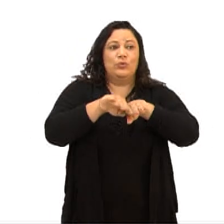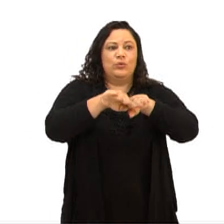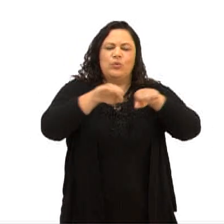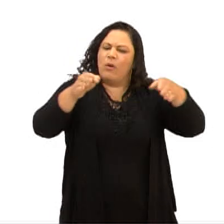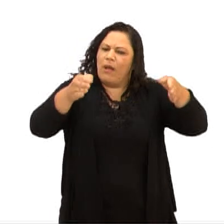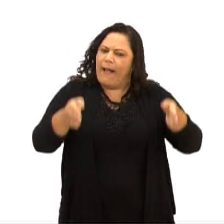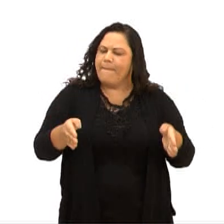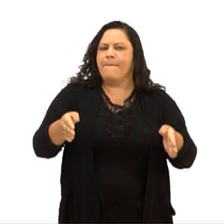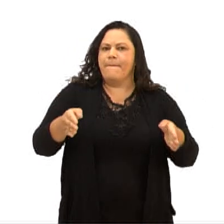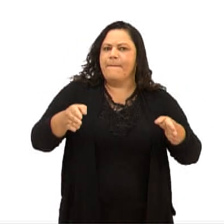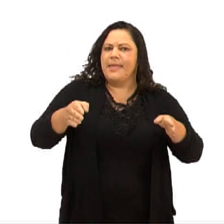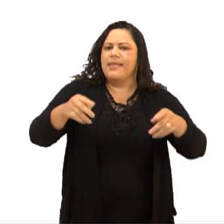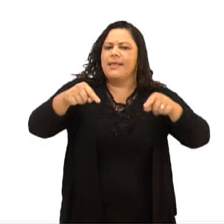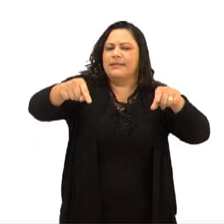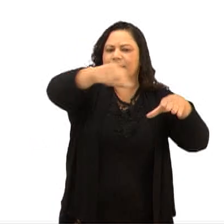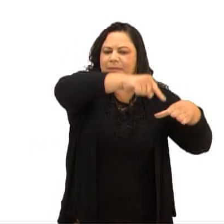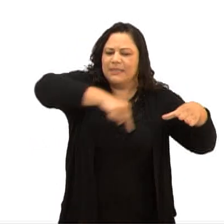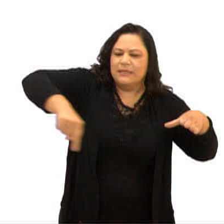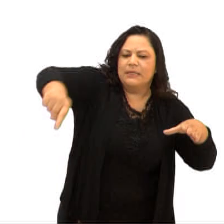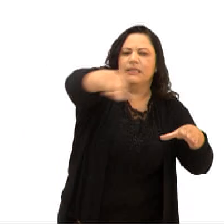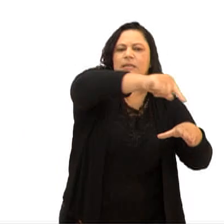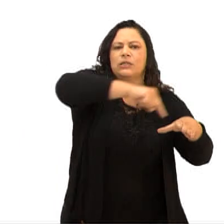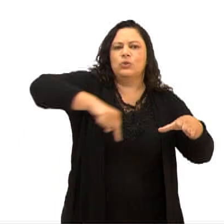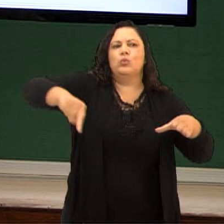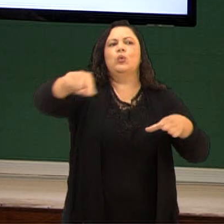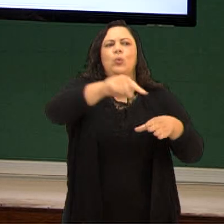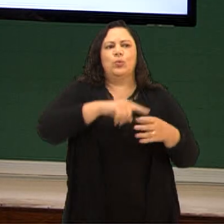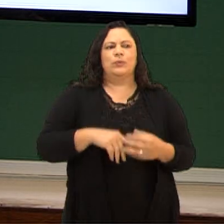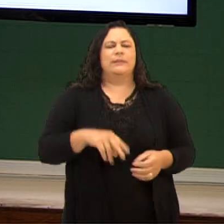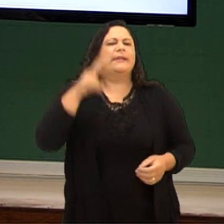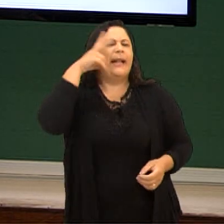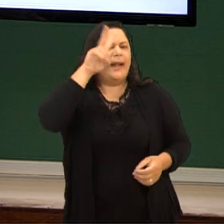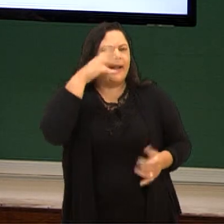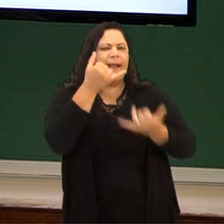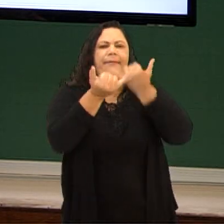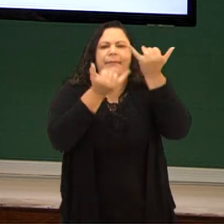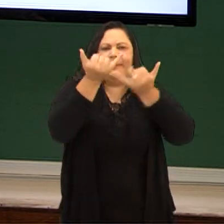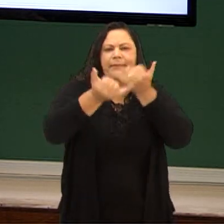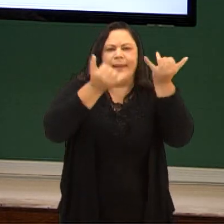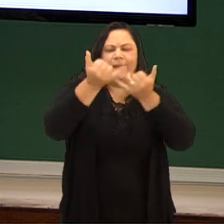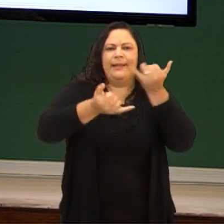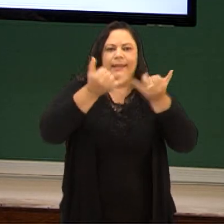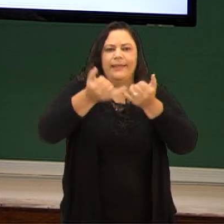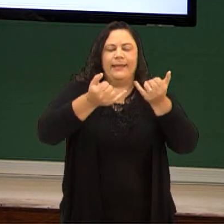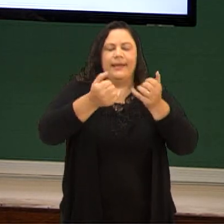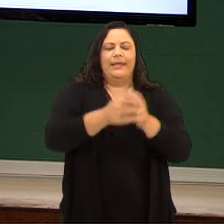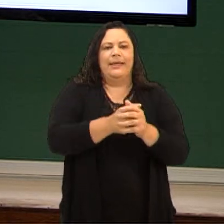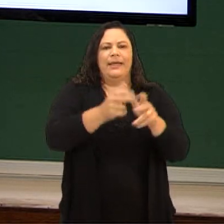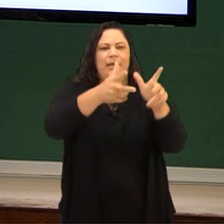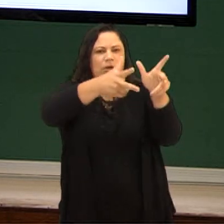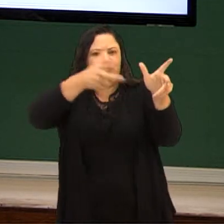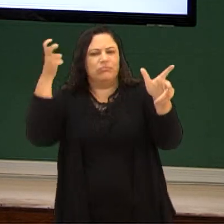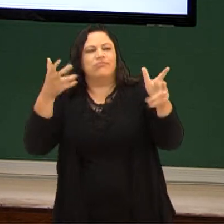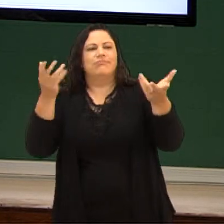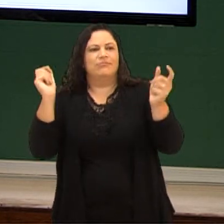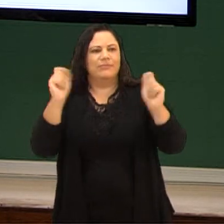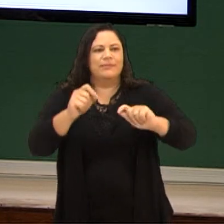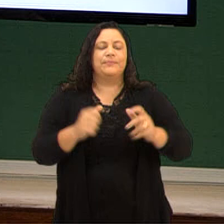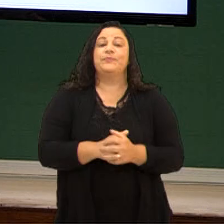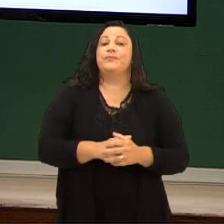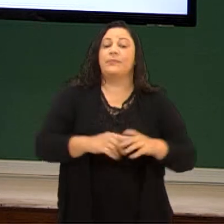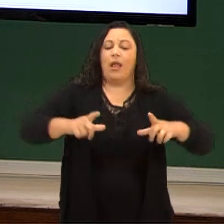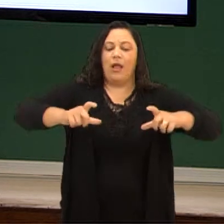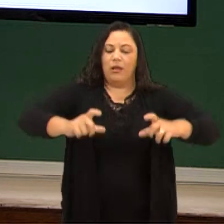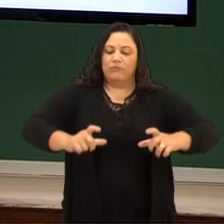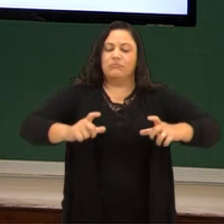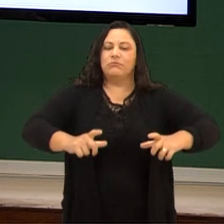mesa em formato circular. Lembrou do jogo, do tiro ao alvo. Eu acho que algum de vocês já conhecem. Lembrou de um prato, na hora do